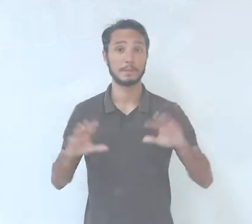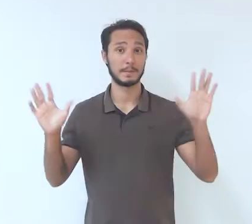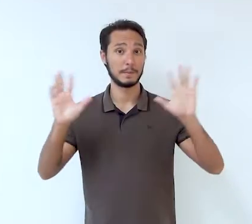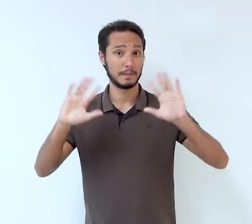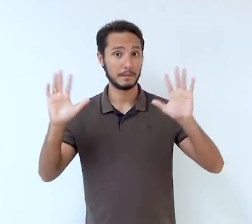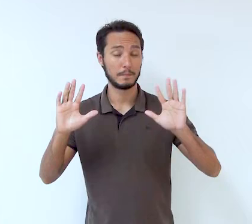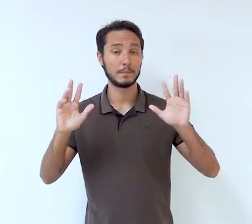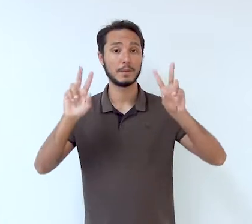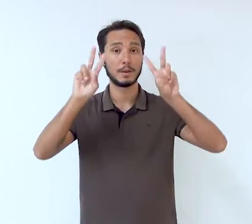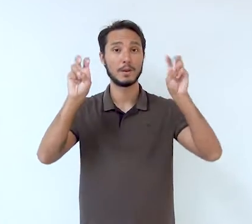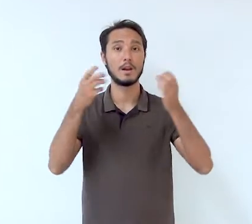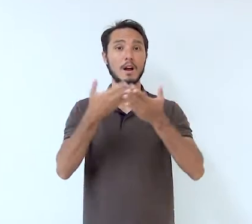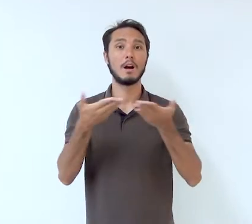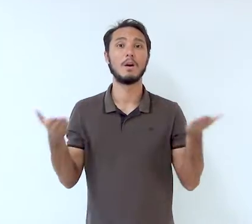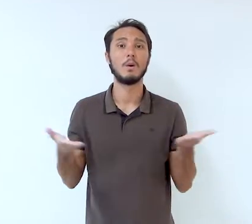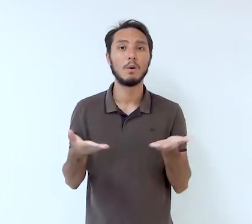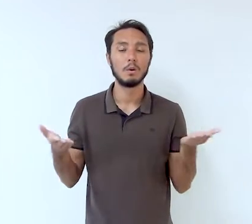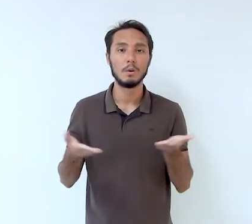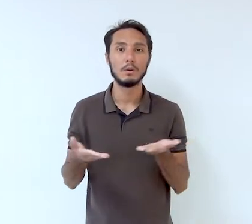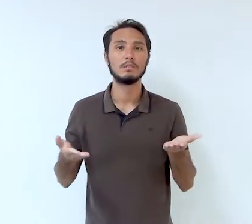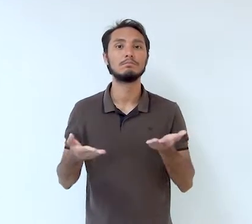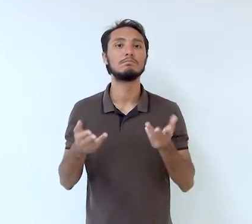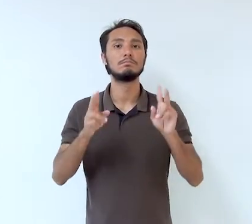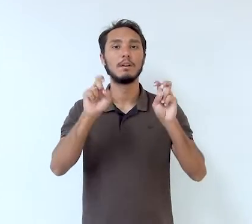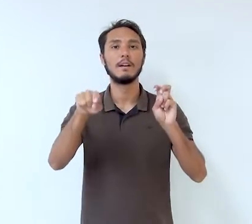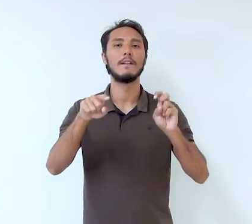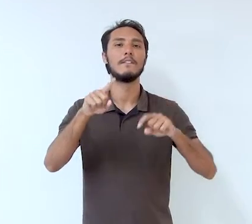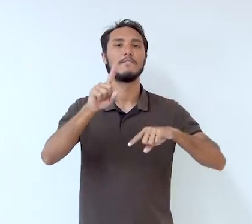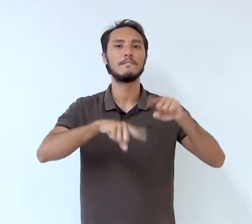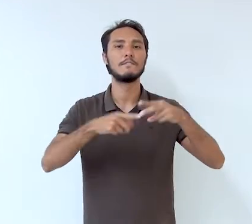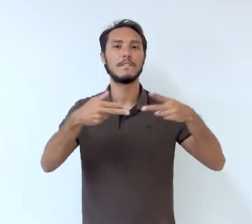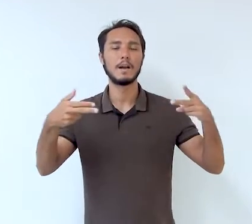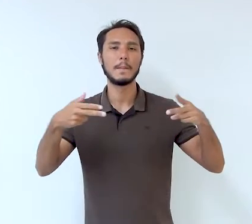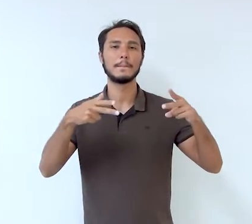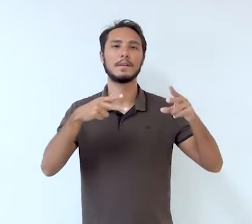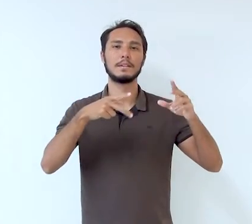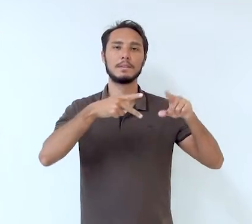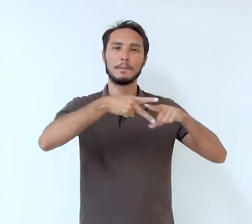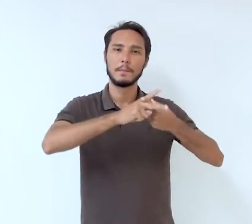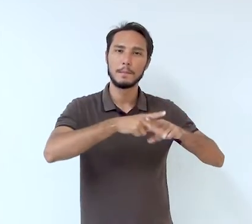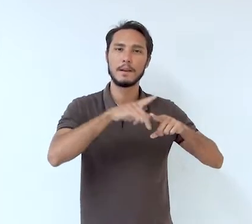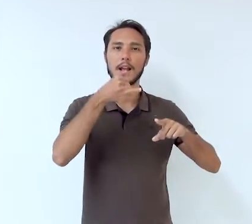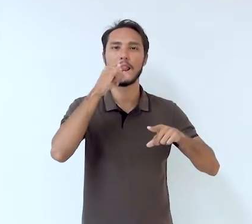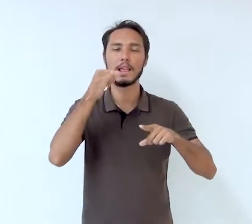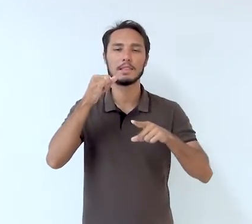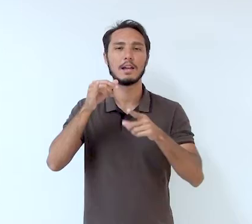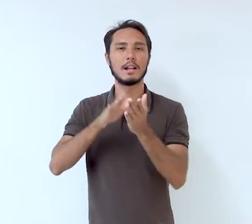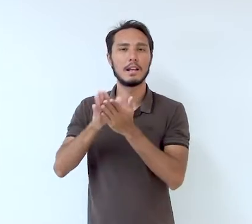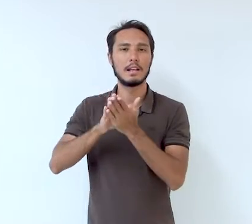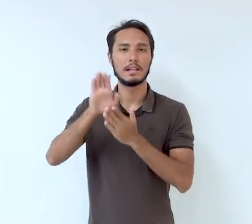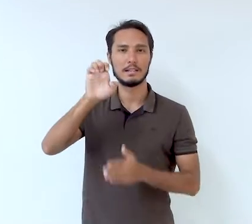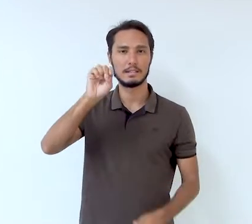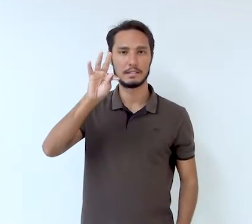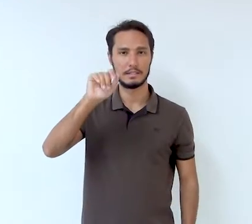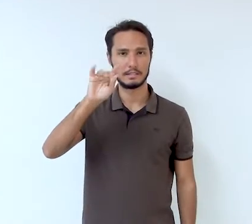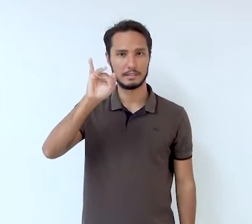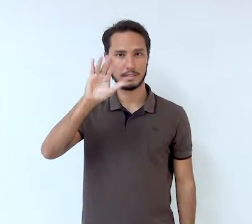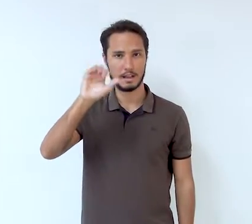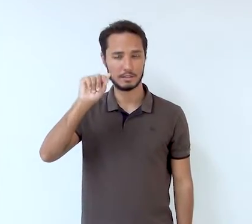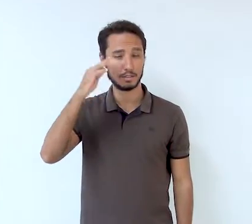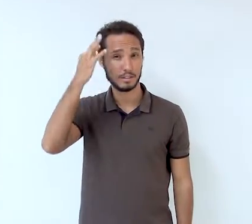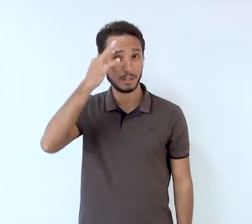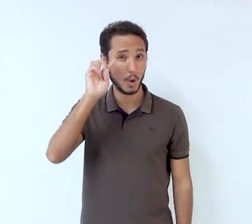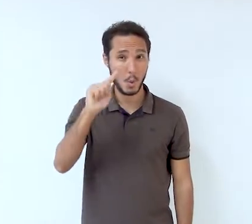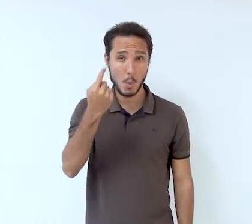Olá! O tema da aula de hoje são as ferramentas de montagem e a eletricidade estática. Em teoria,